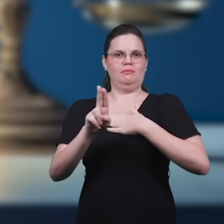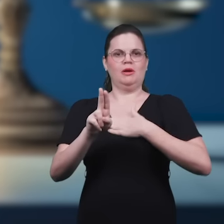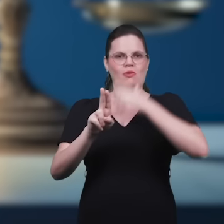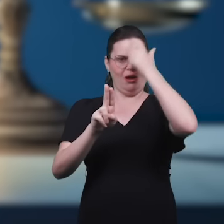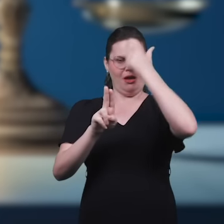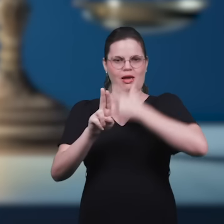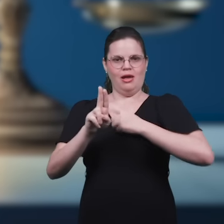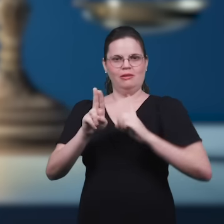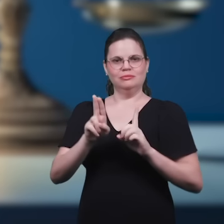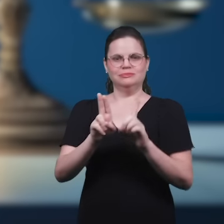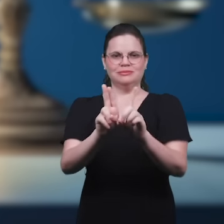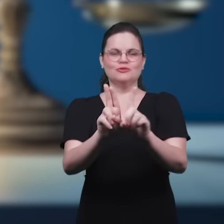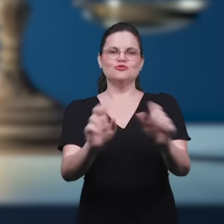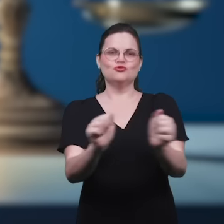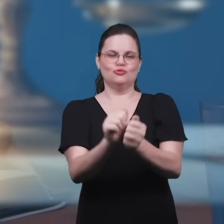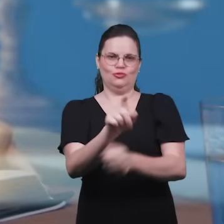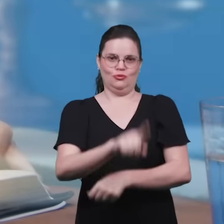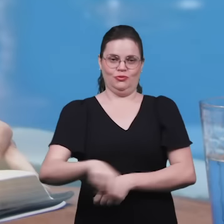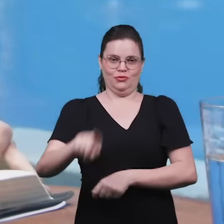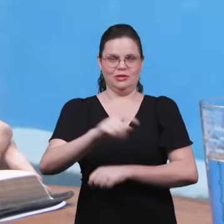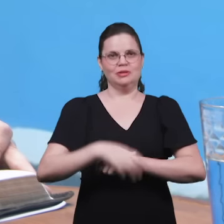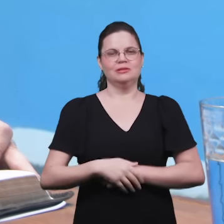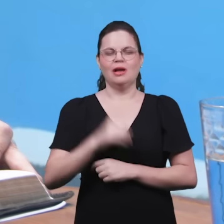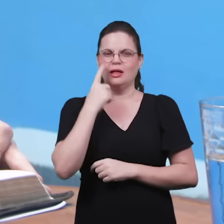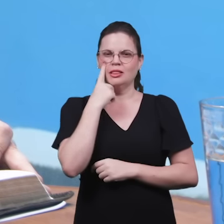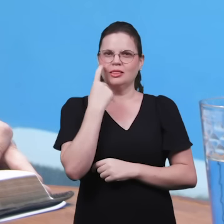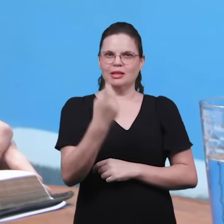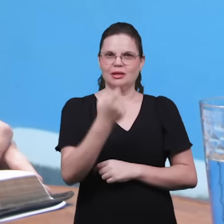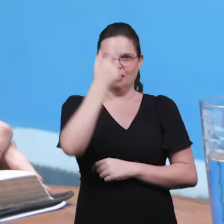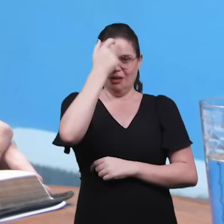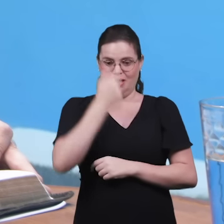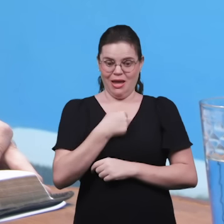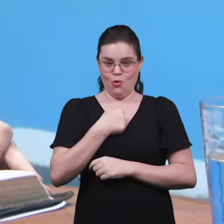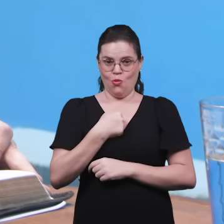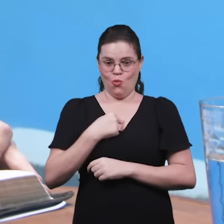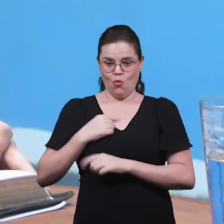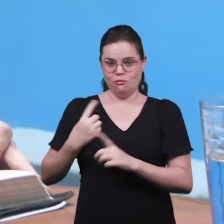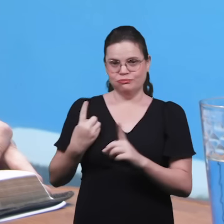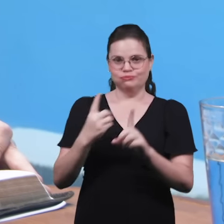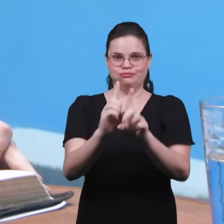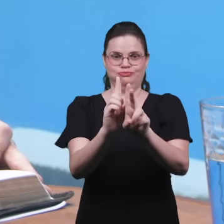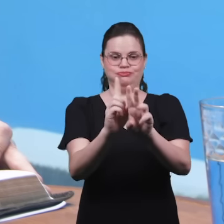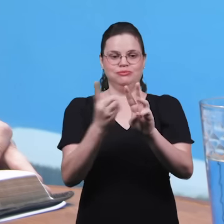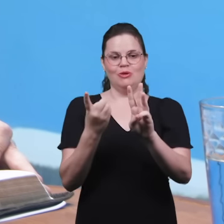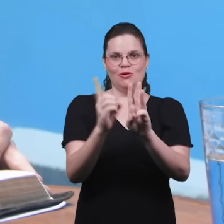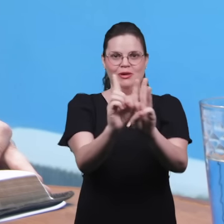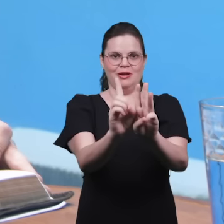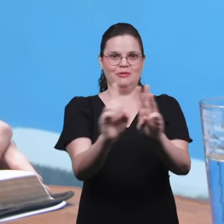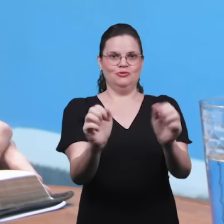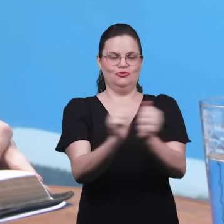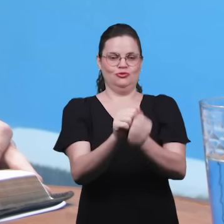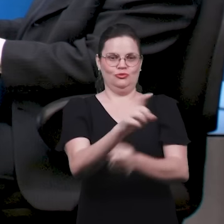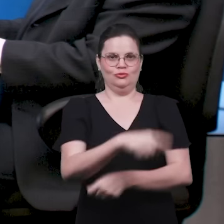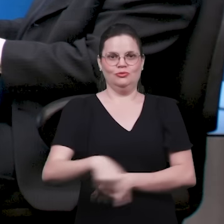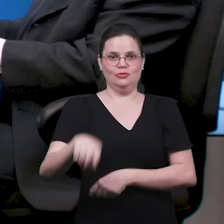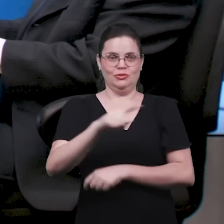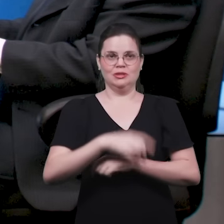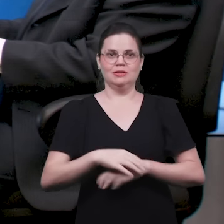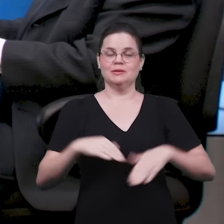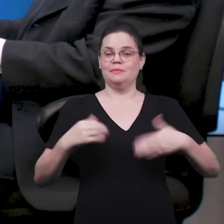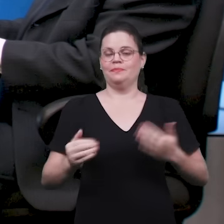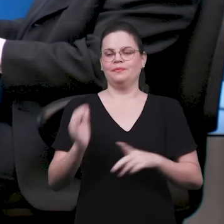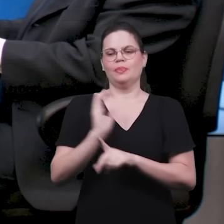estou eu no meio deles. É interessante essa expressão, estou eu no meio deles. Então o culto é